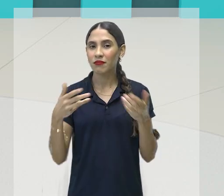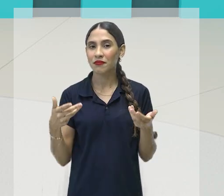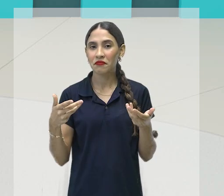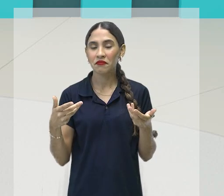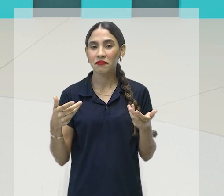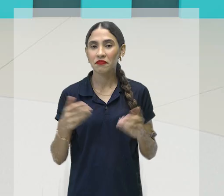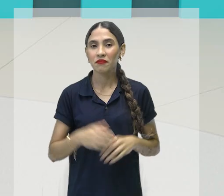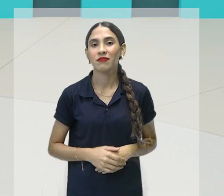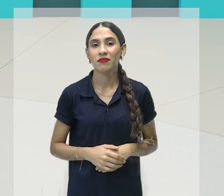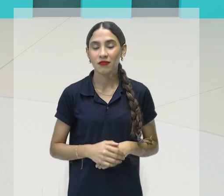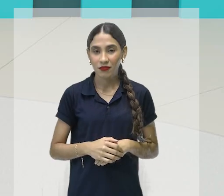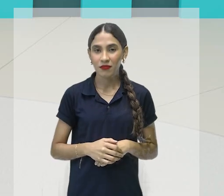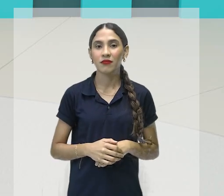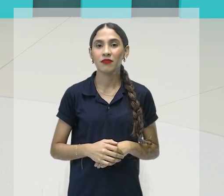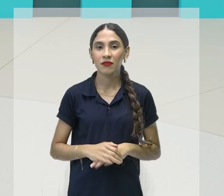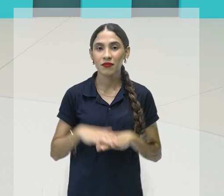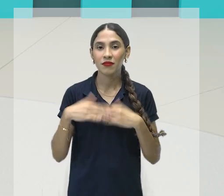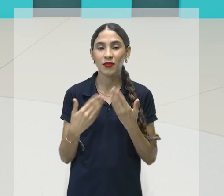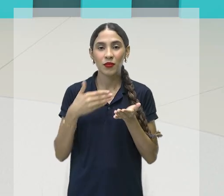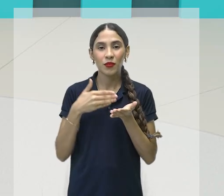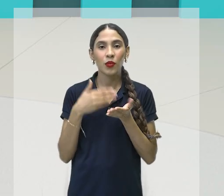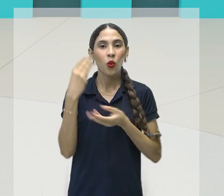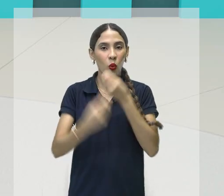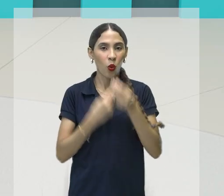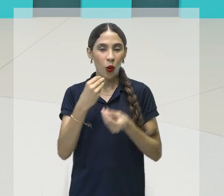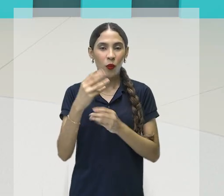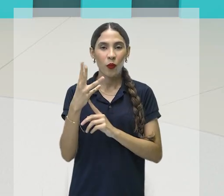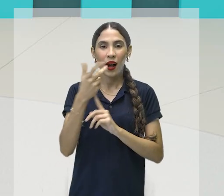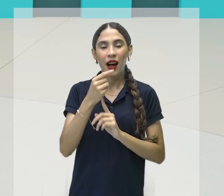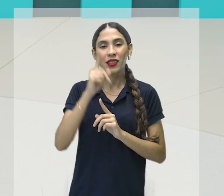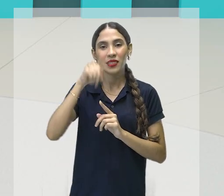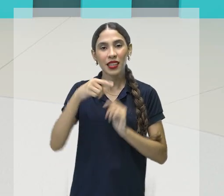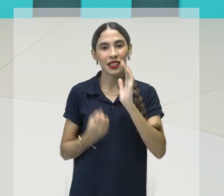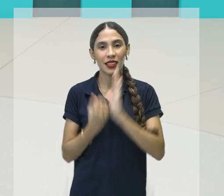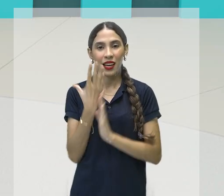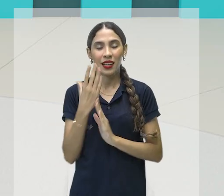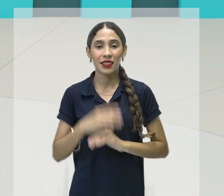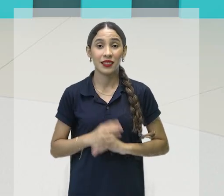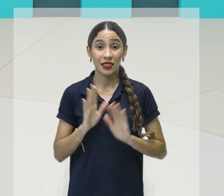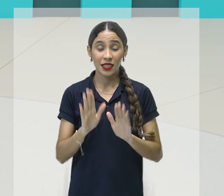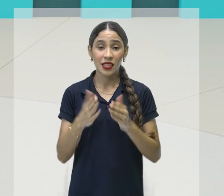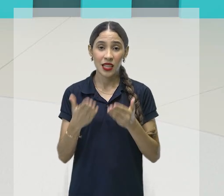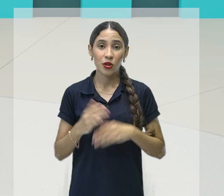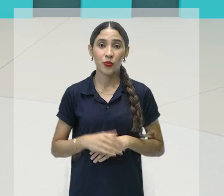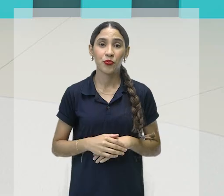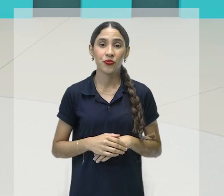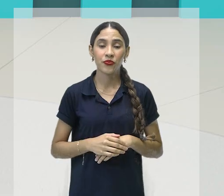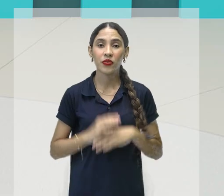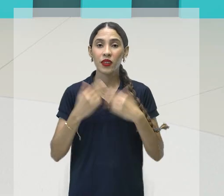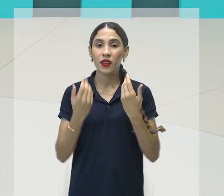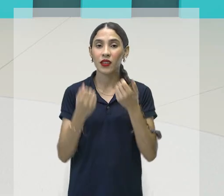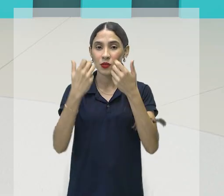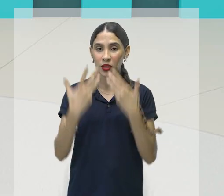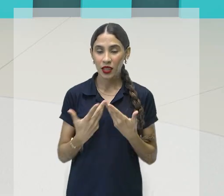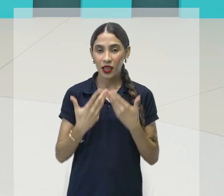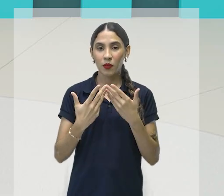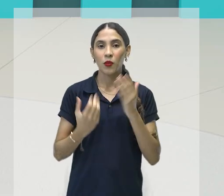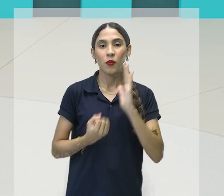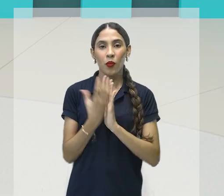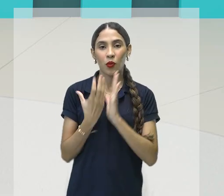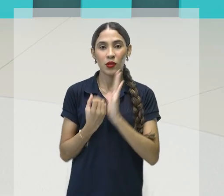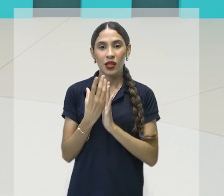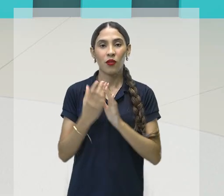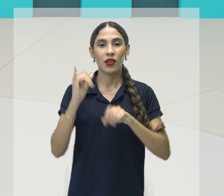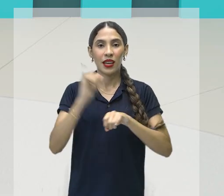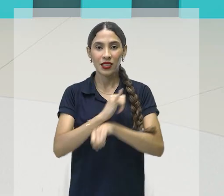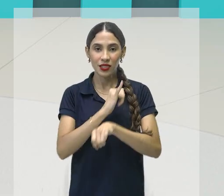quê? Elas vão ser o como a arte é feita. Então, quando falamos dessa produção